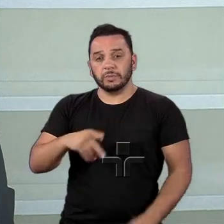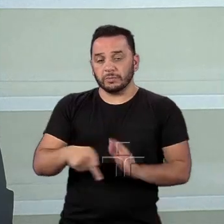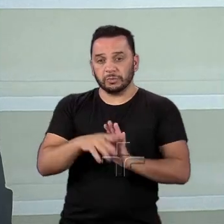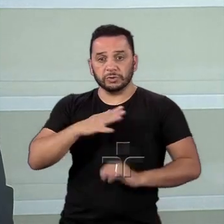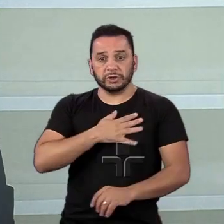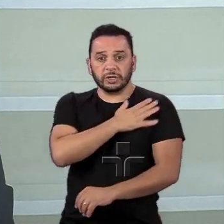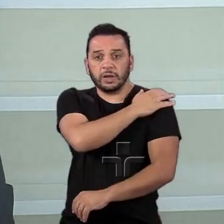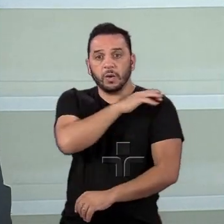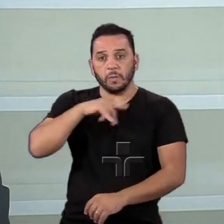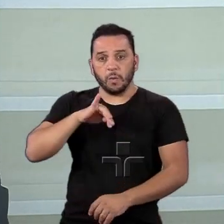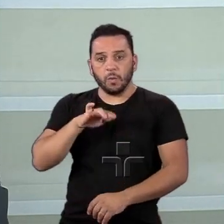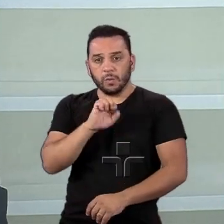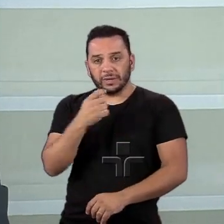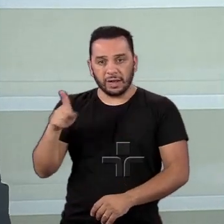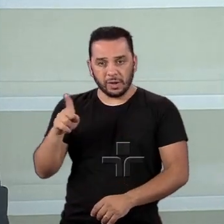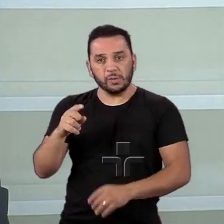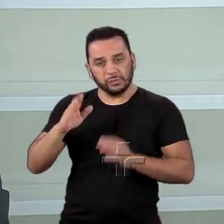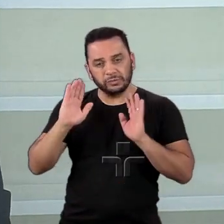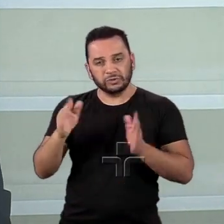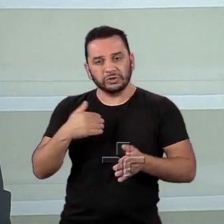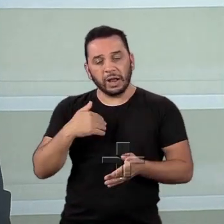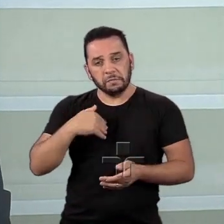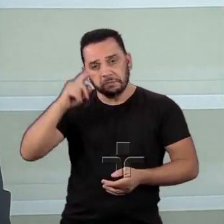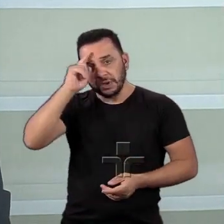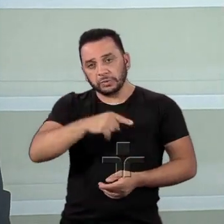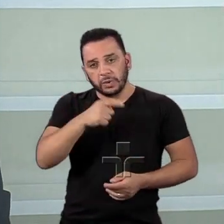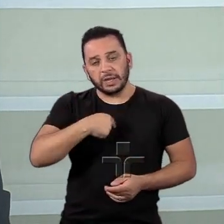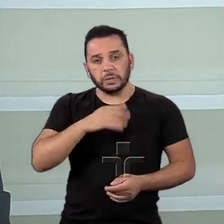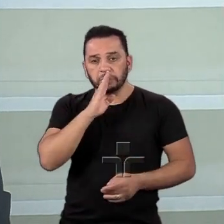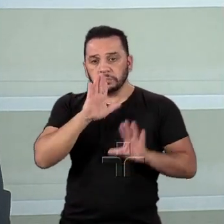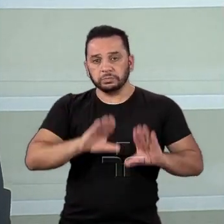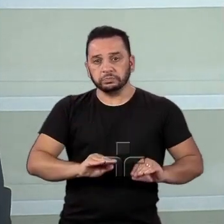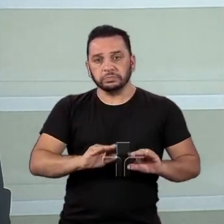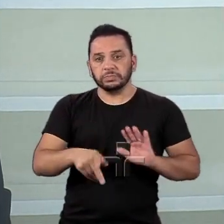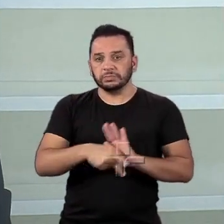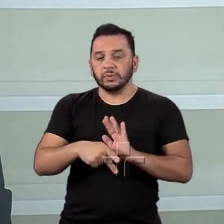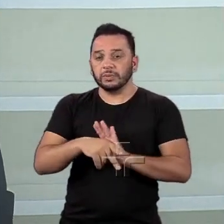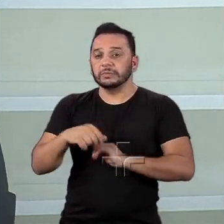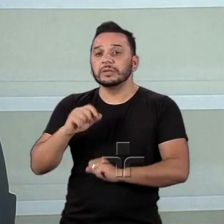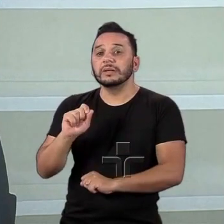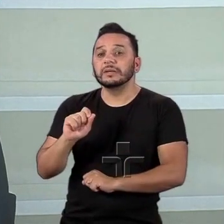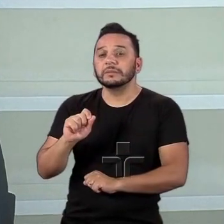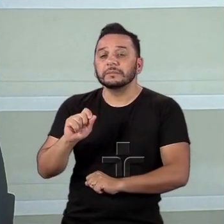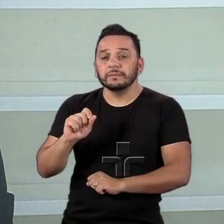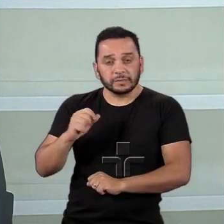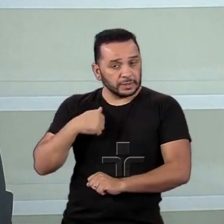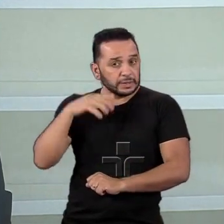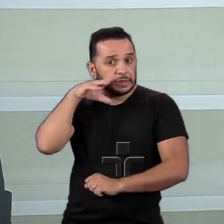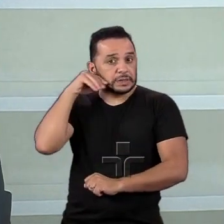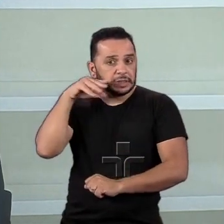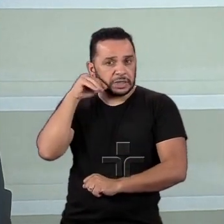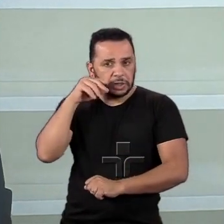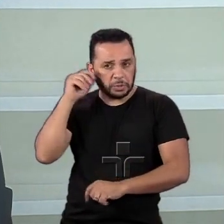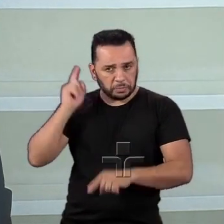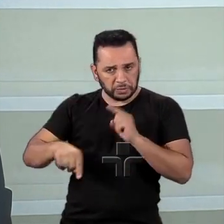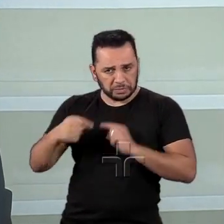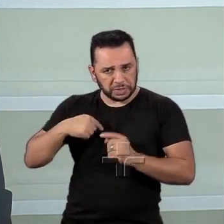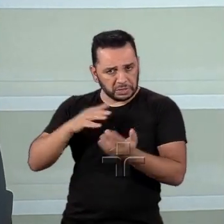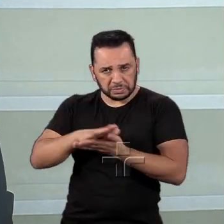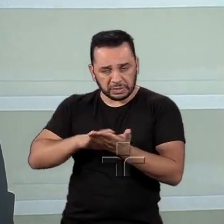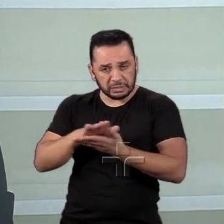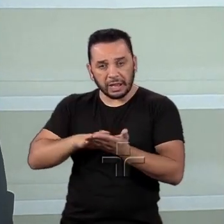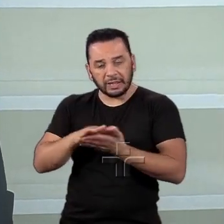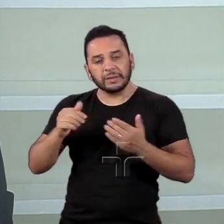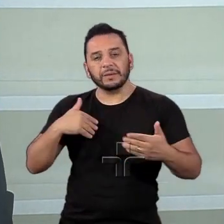capitão ordenando a um general. Ciro Gomes jamais faria isso comigo e é com grande alegria que eu venho aqui debater.